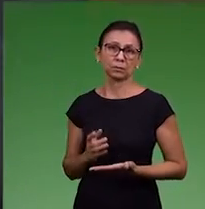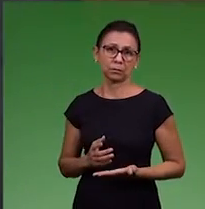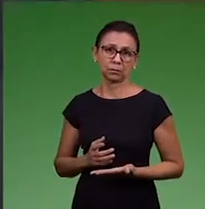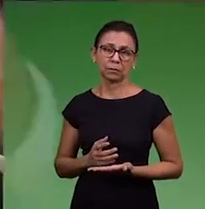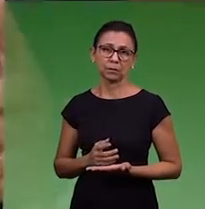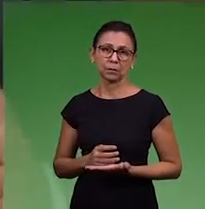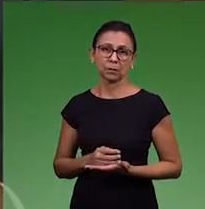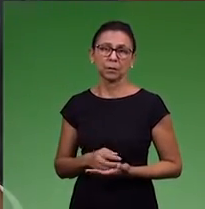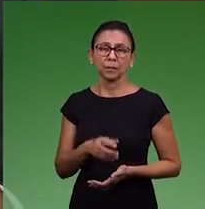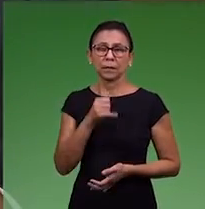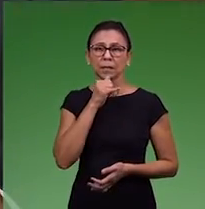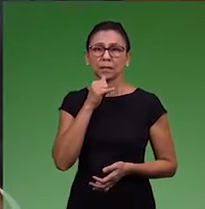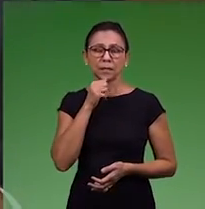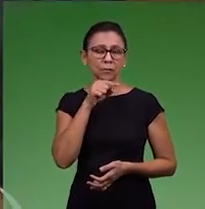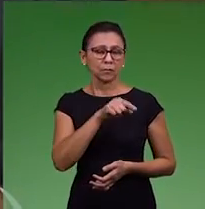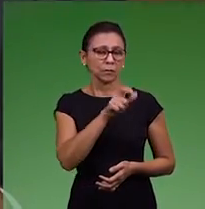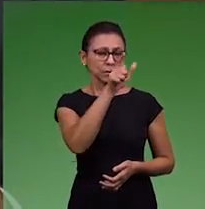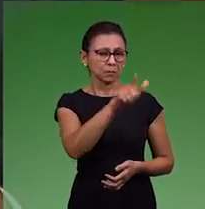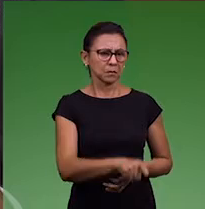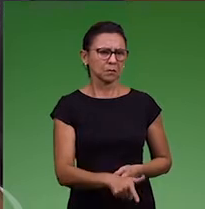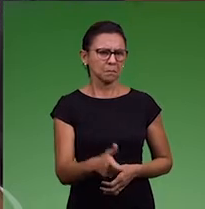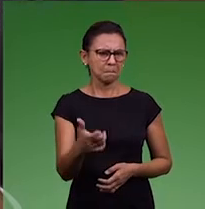extraordinário que Josias seja,